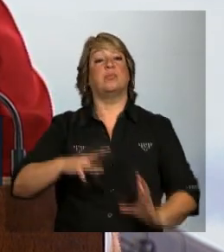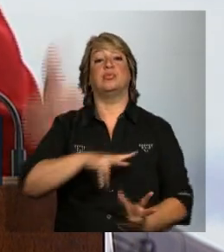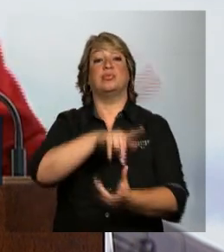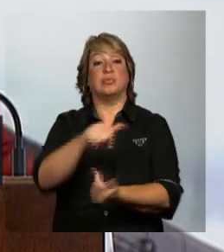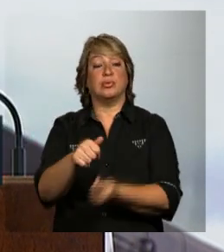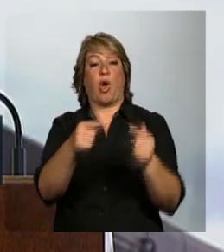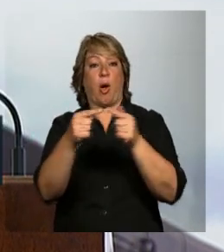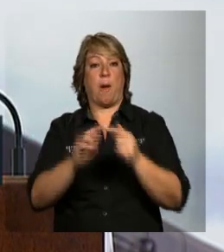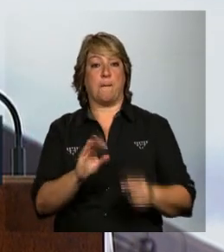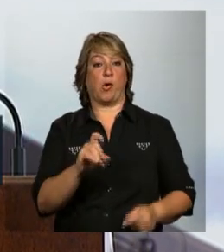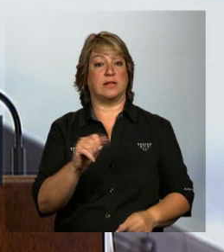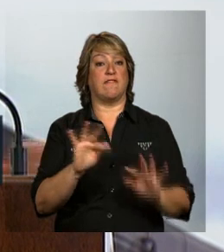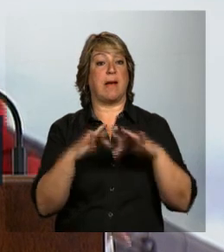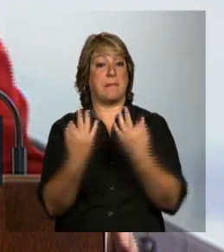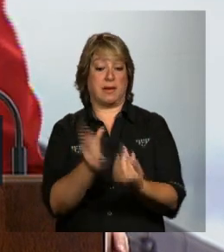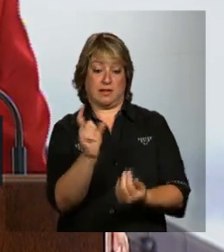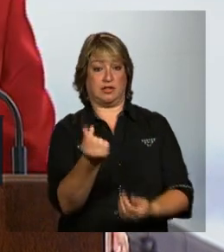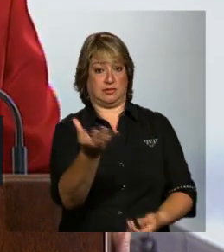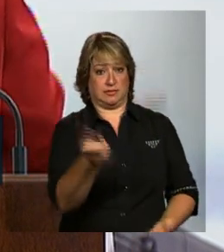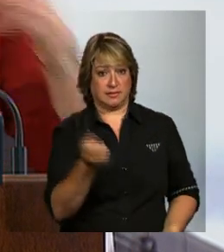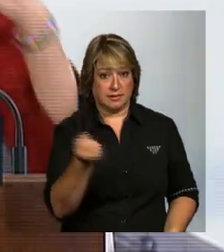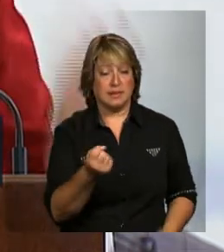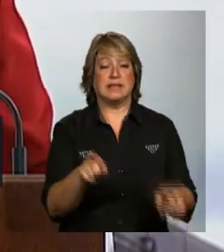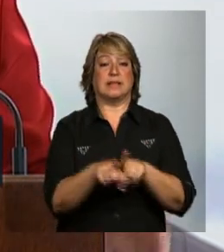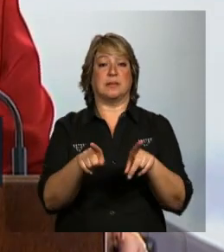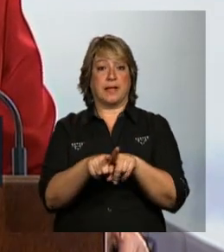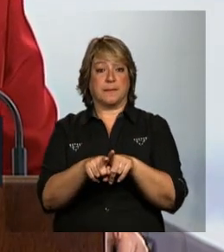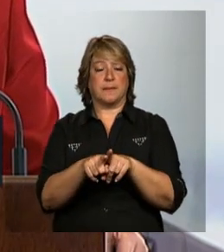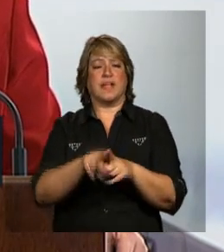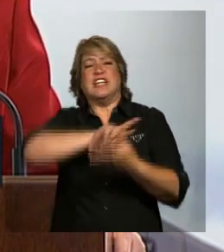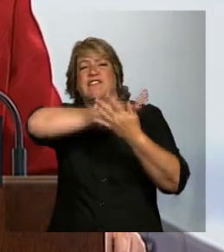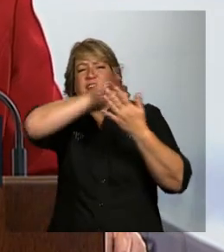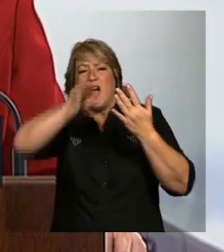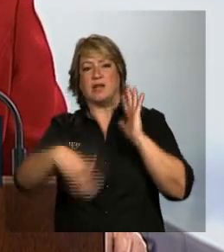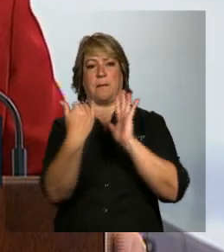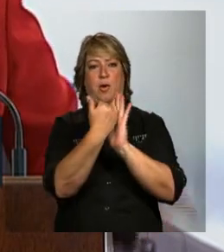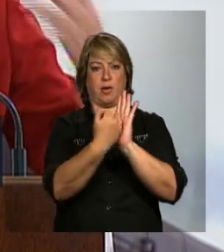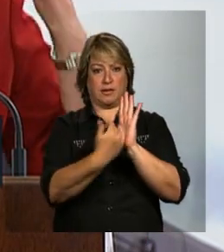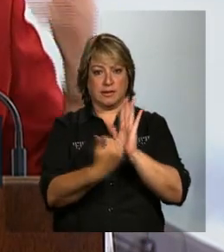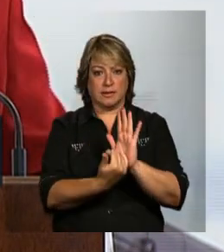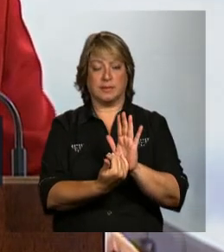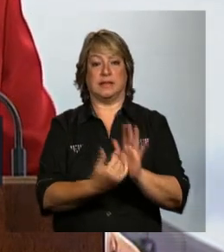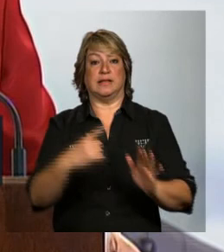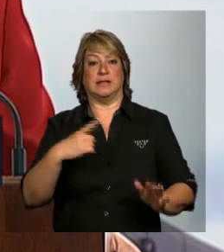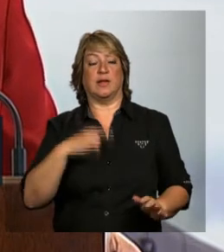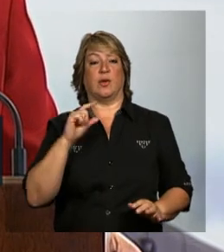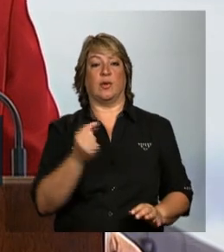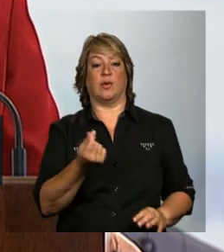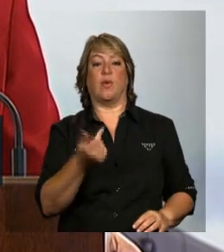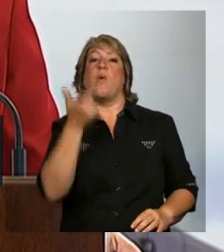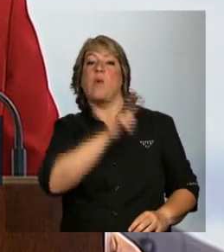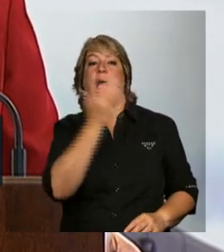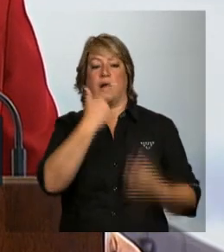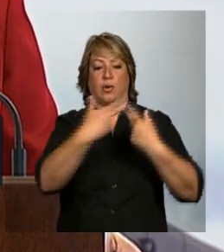combinando Bolsa Família com um conjunto de programas que vai desde o programa de aquisição de alimentos